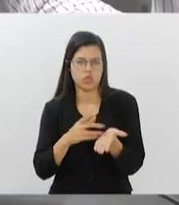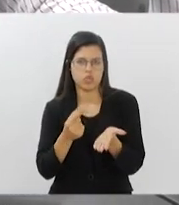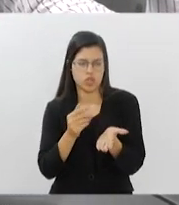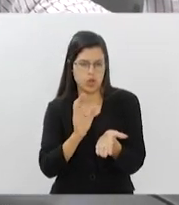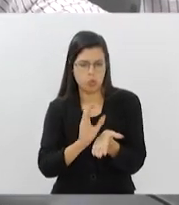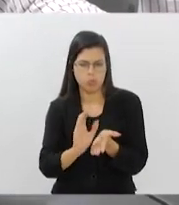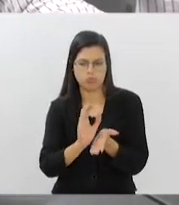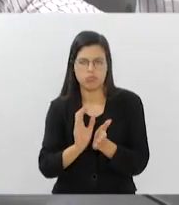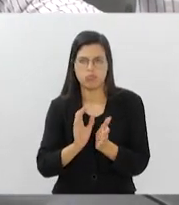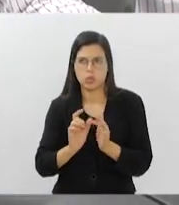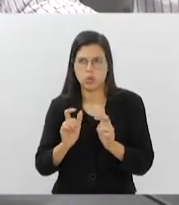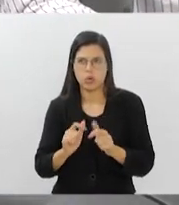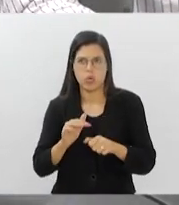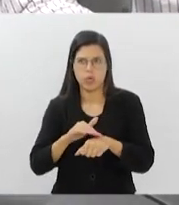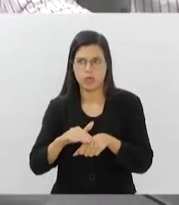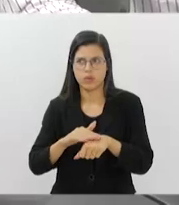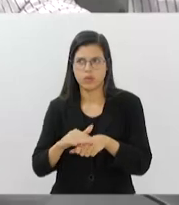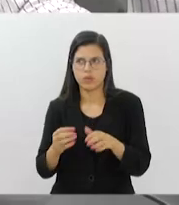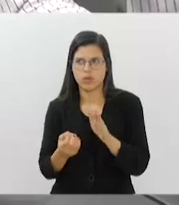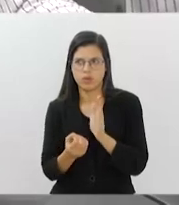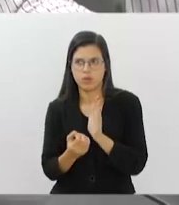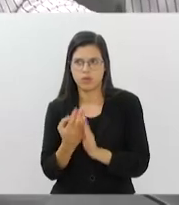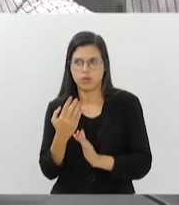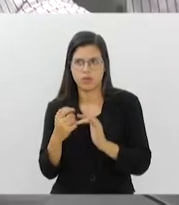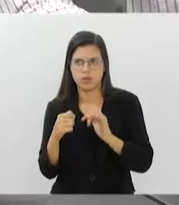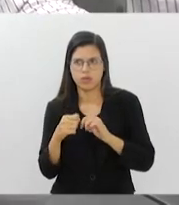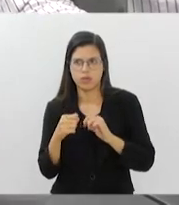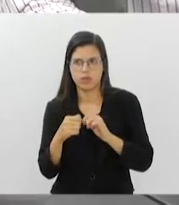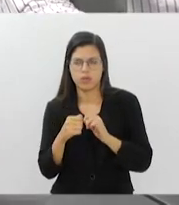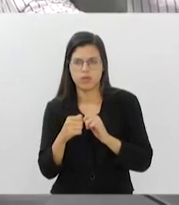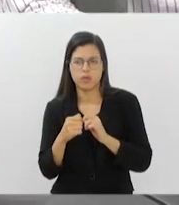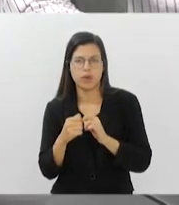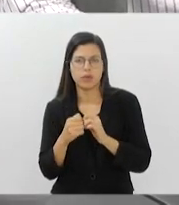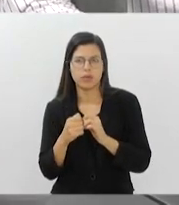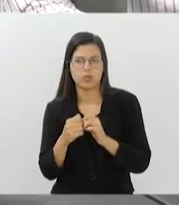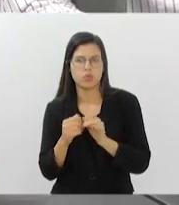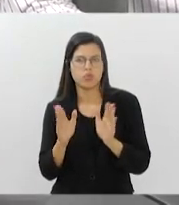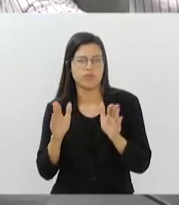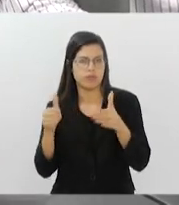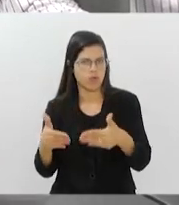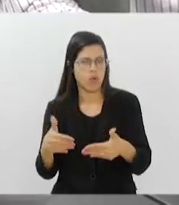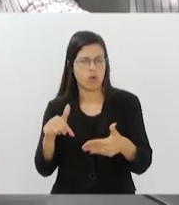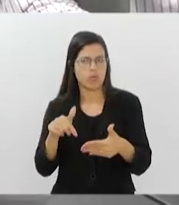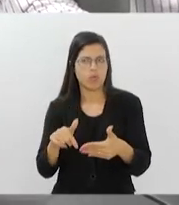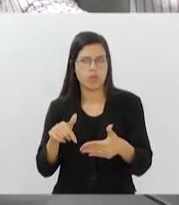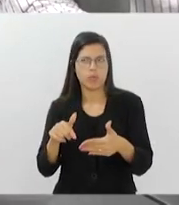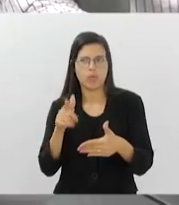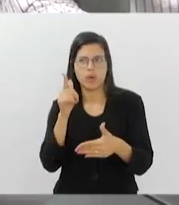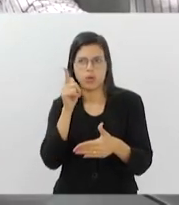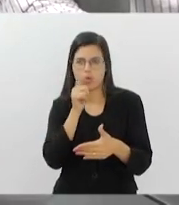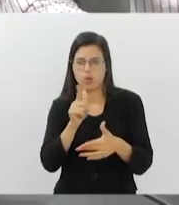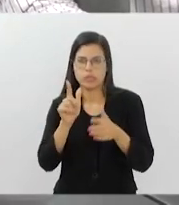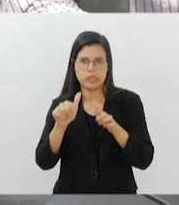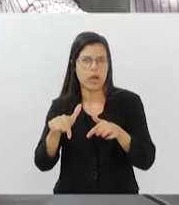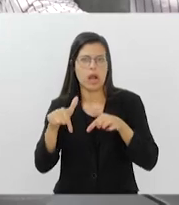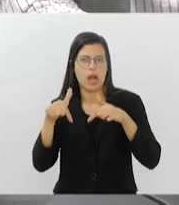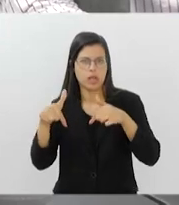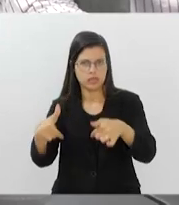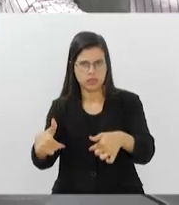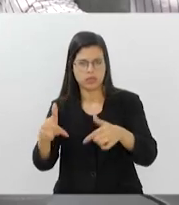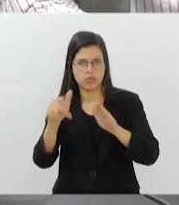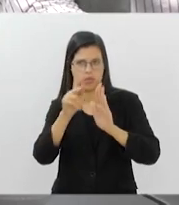realidade, após uma conversa com a autora, a gente quis fazer um apontamento para que efetivamente torne exequível o projeto de